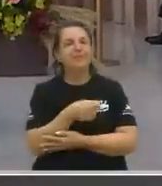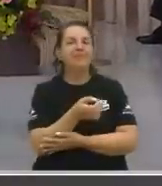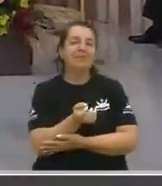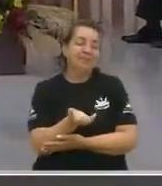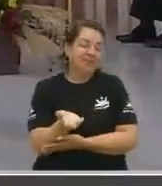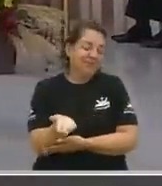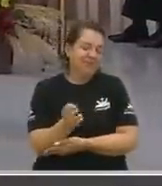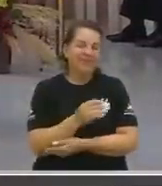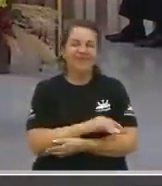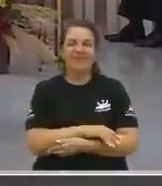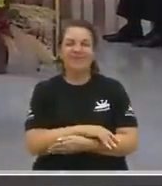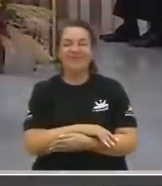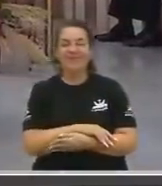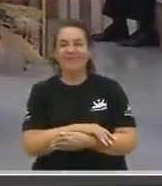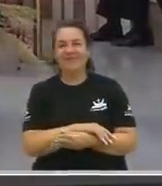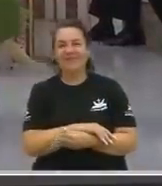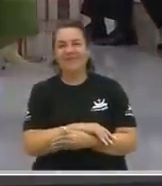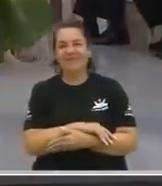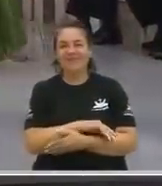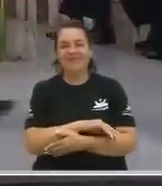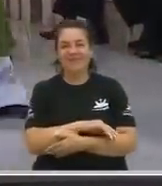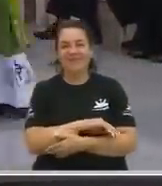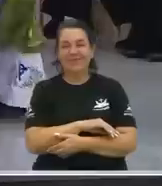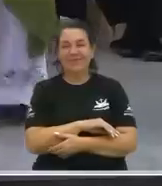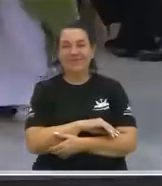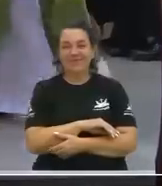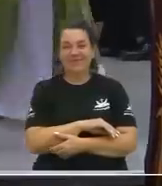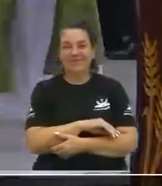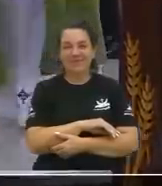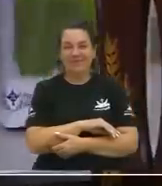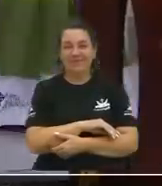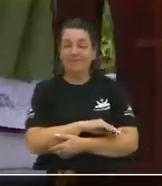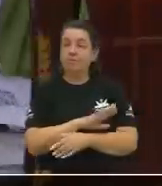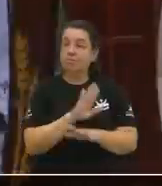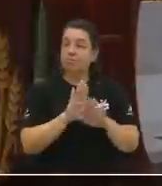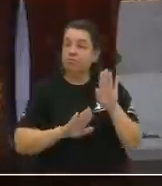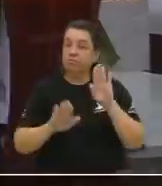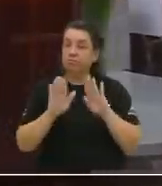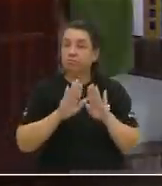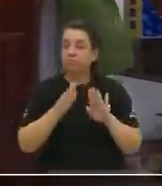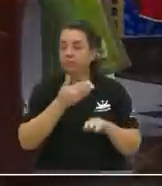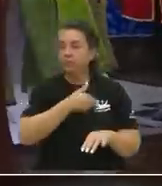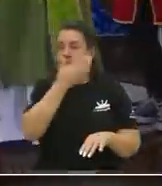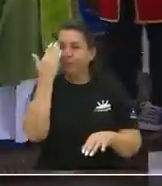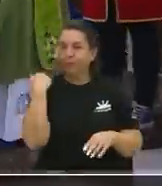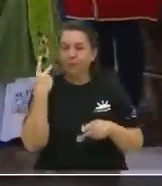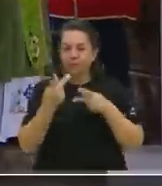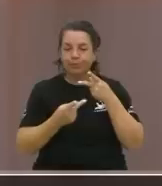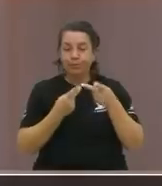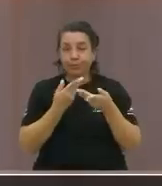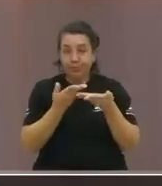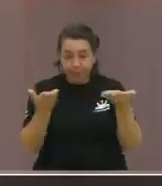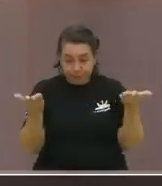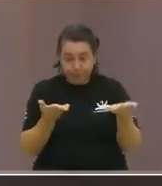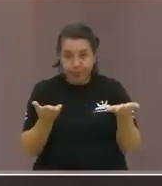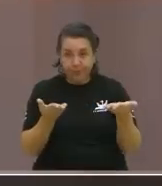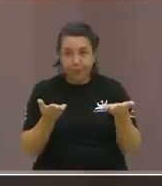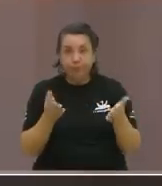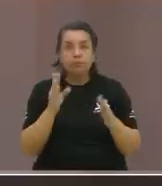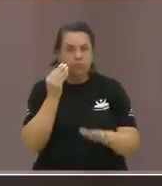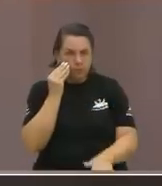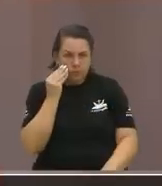tudo o que ele mandar. Pronto. Talvez Nossa Senhora está falando isso para você hoje. Já